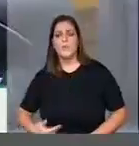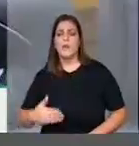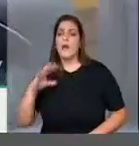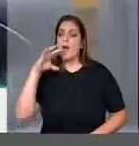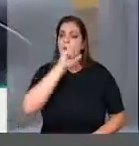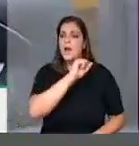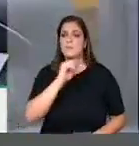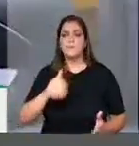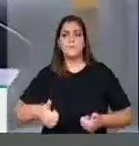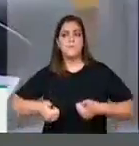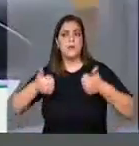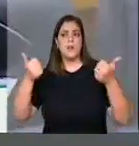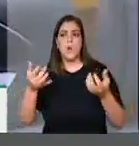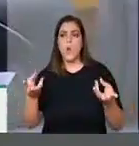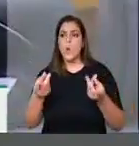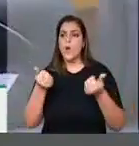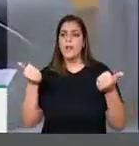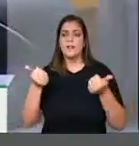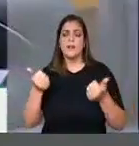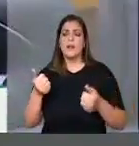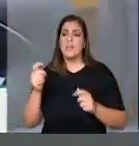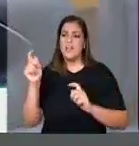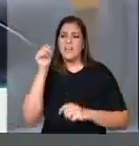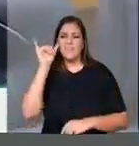melhor qualidade e economiza...